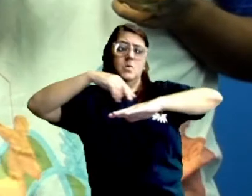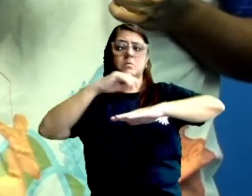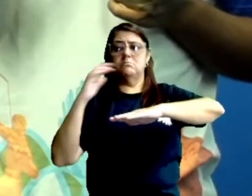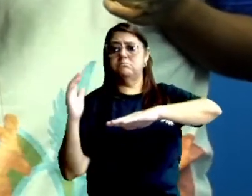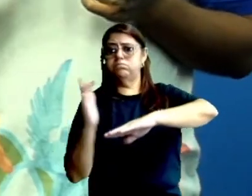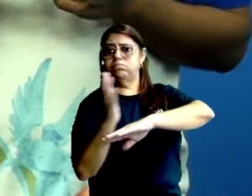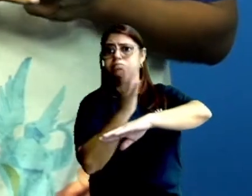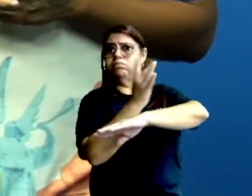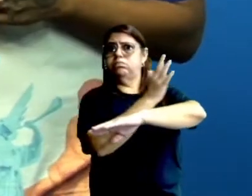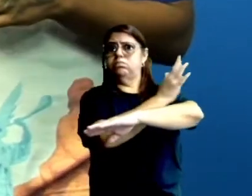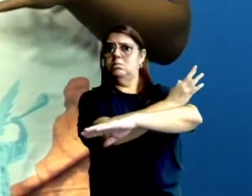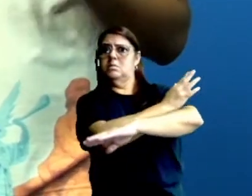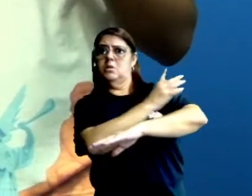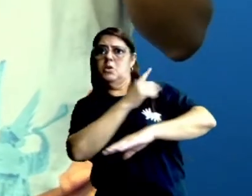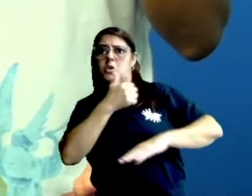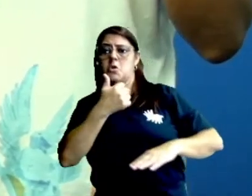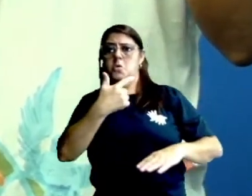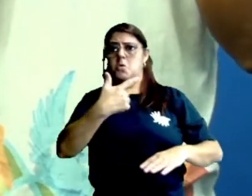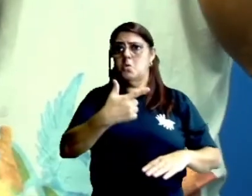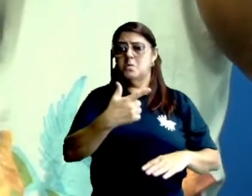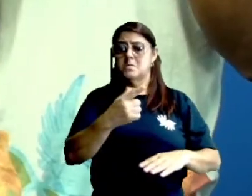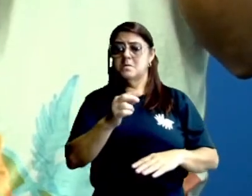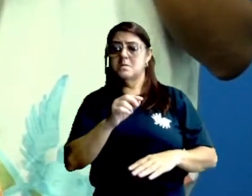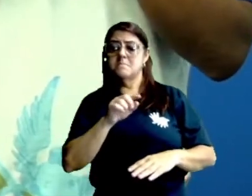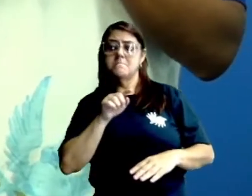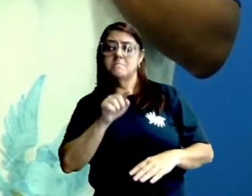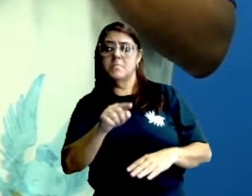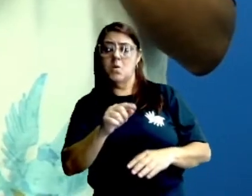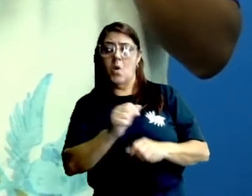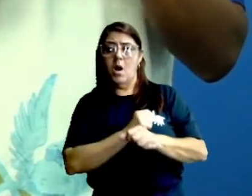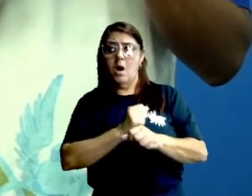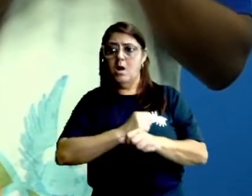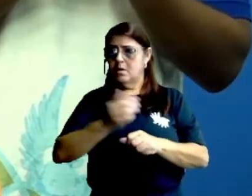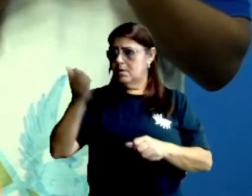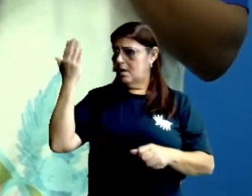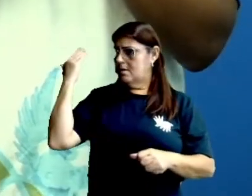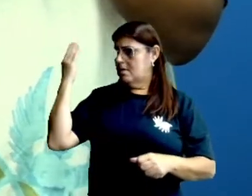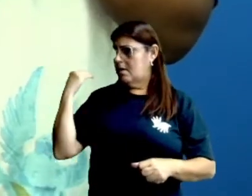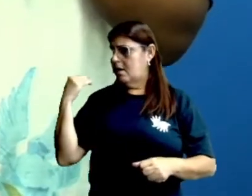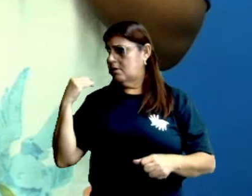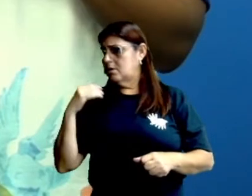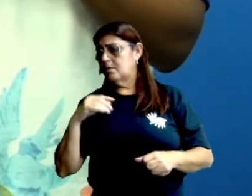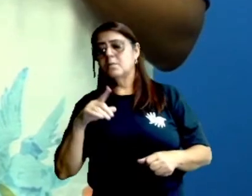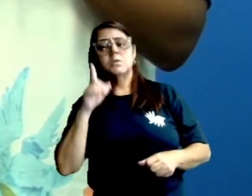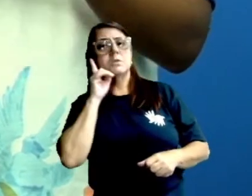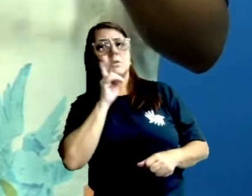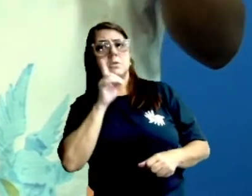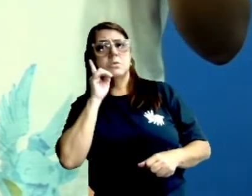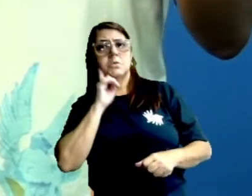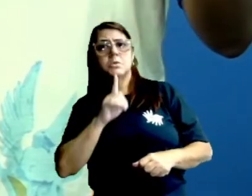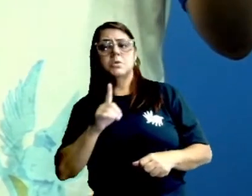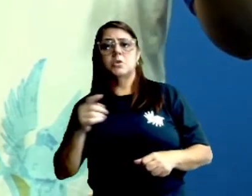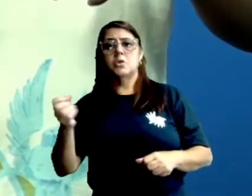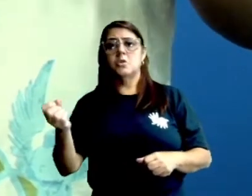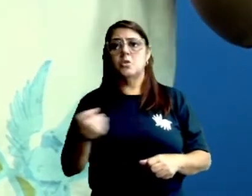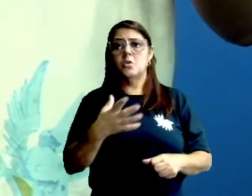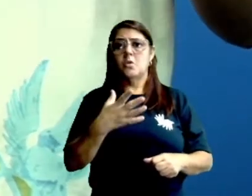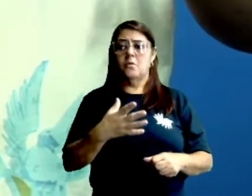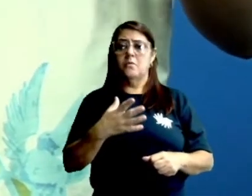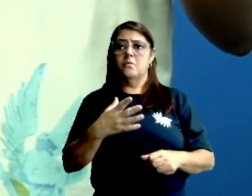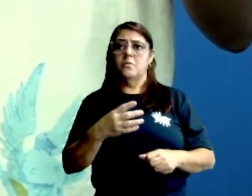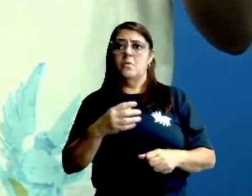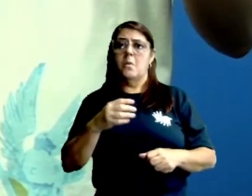datado de 12 a 10 mil anos atrás, existe o sítio arqueológico de Clovis, no Novo México e nos Estados Unidos. E esse